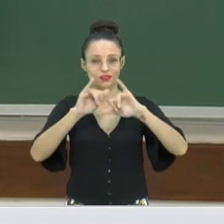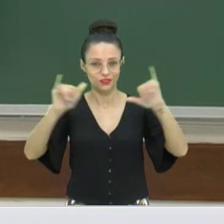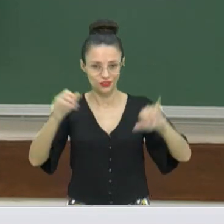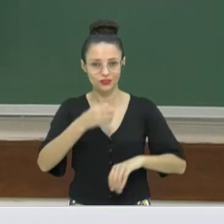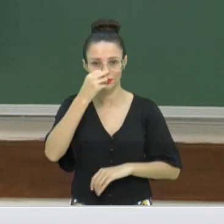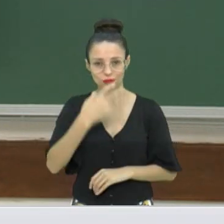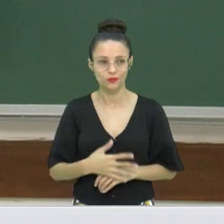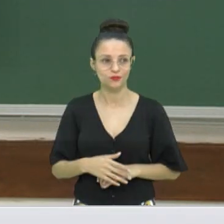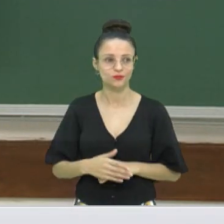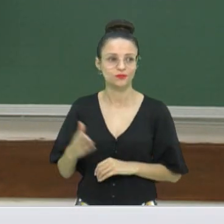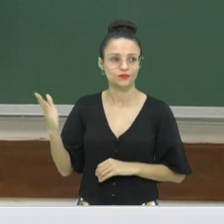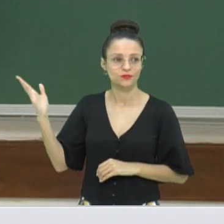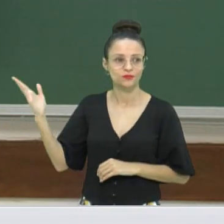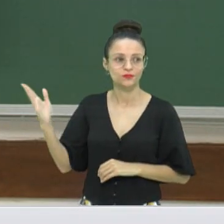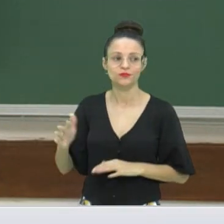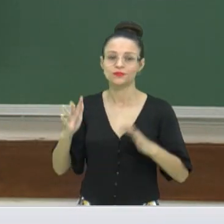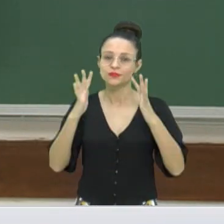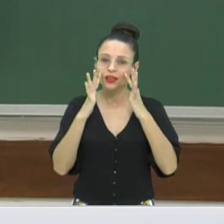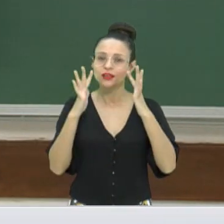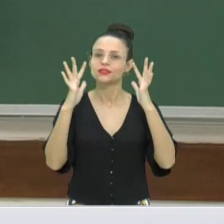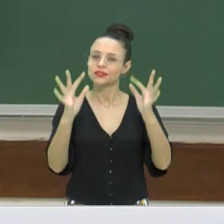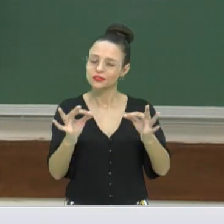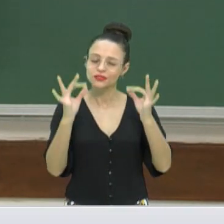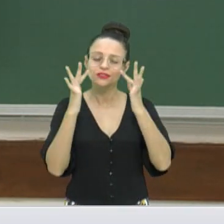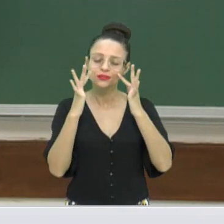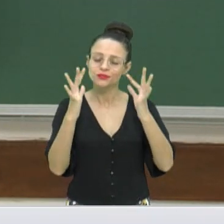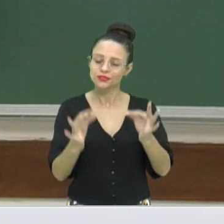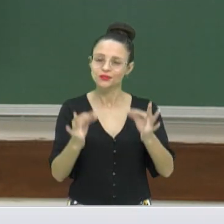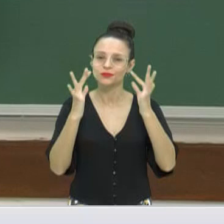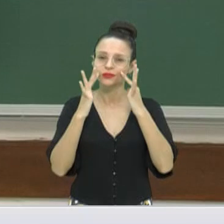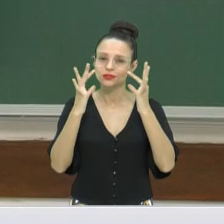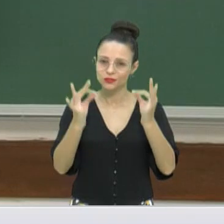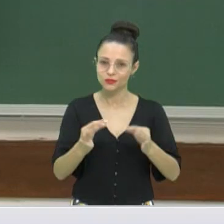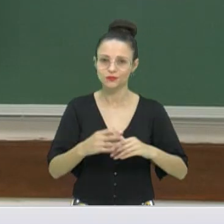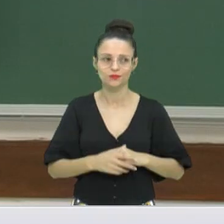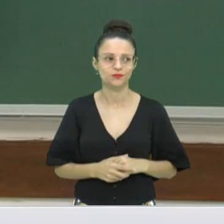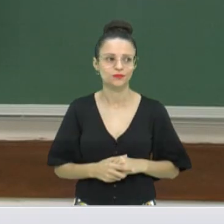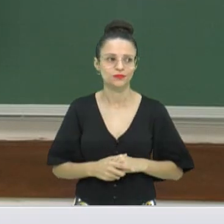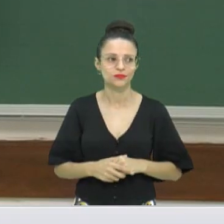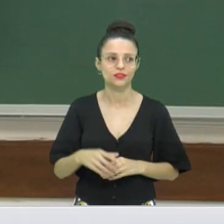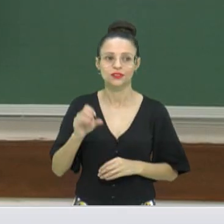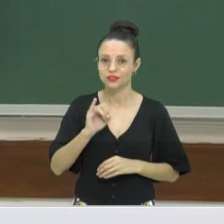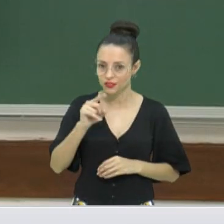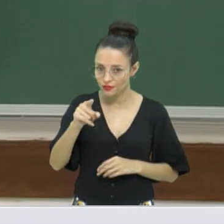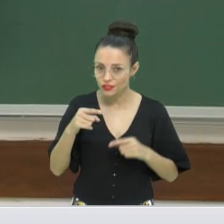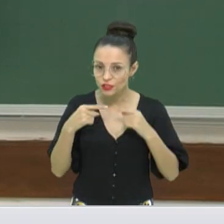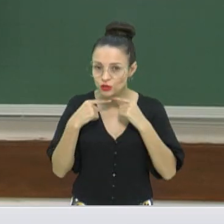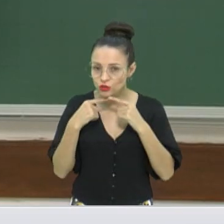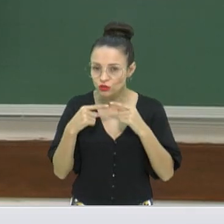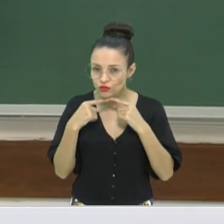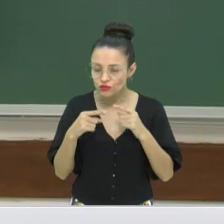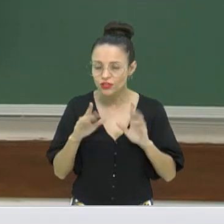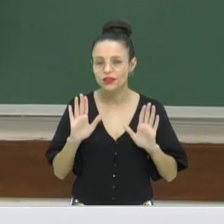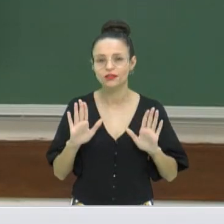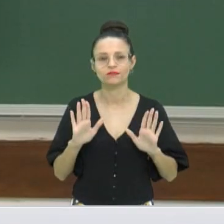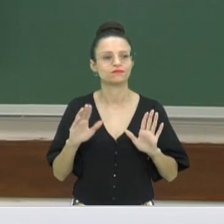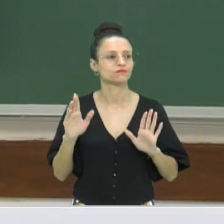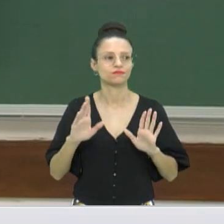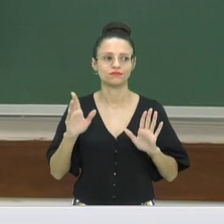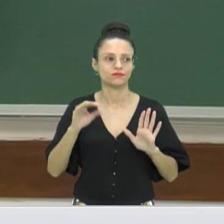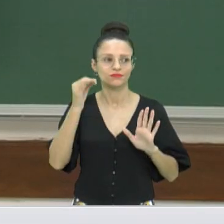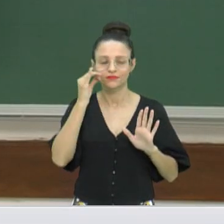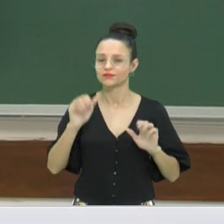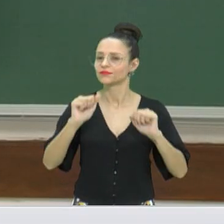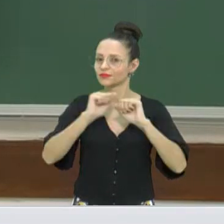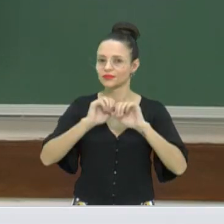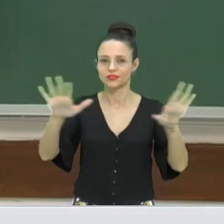bom, pessoal? Ó, atenção, atenção, atenção. Na dúvida, não